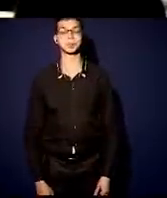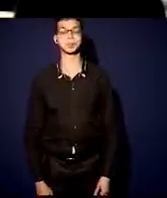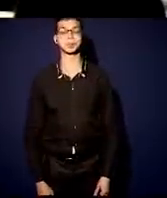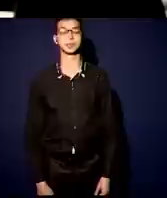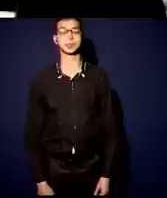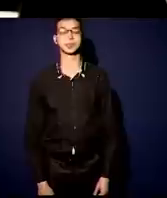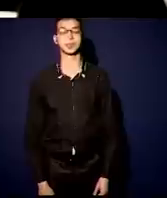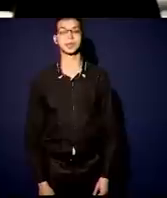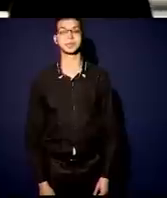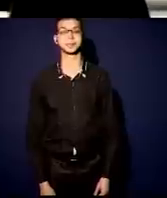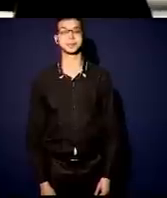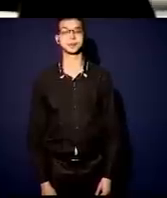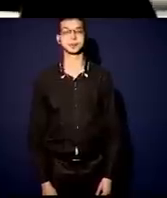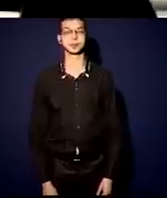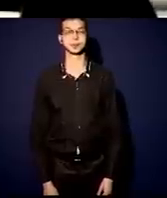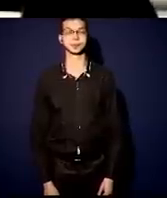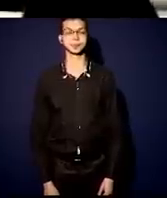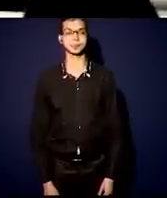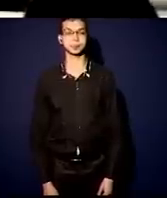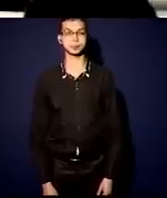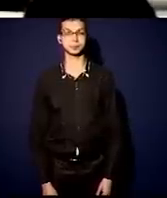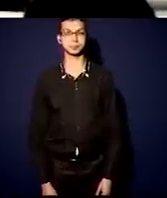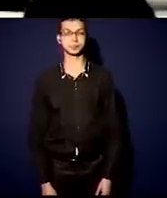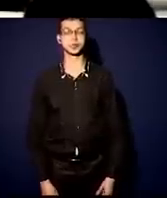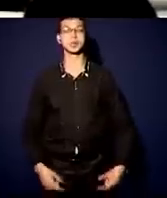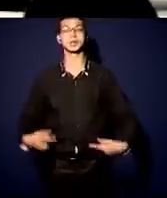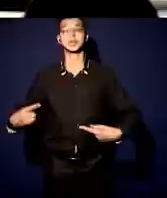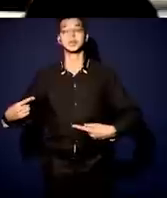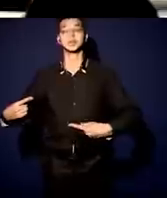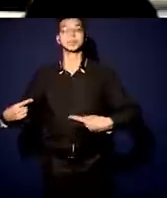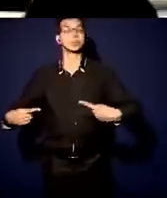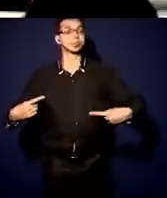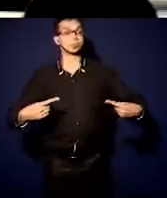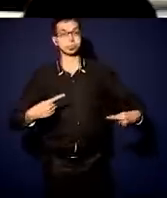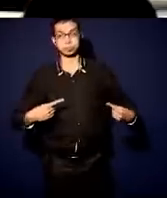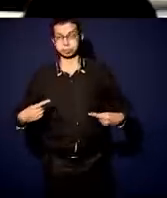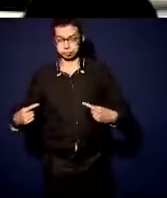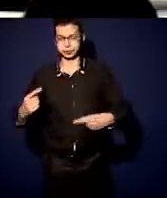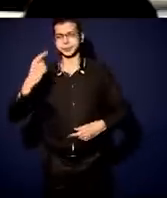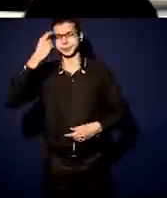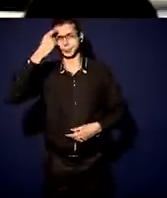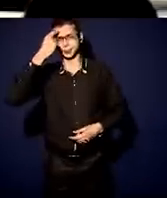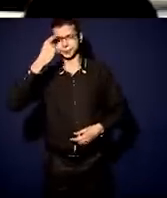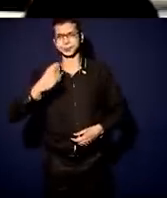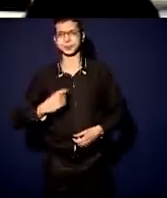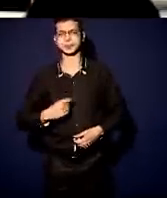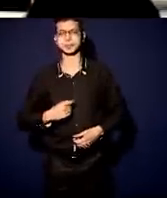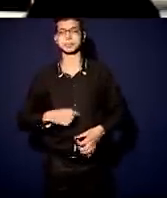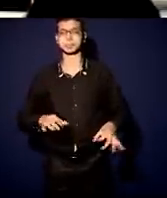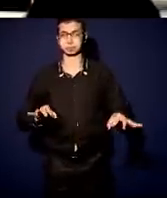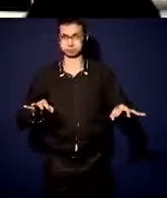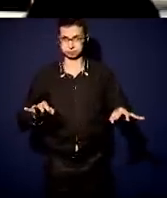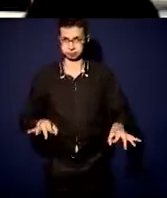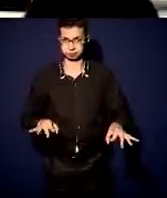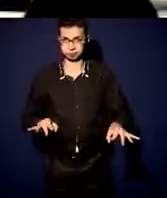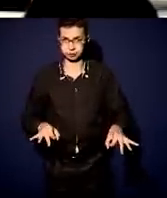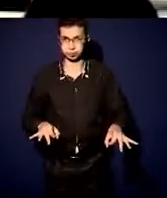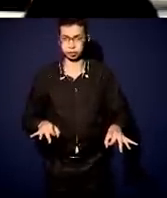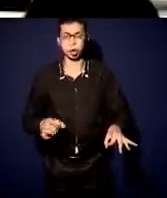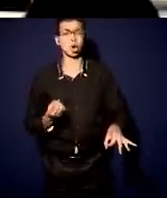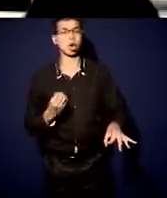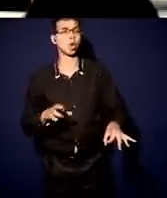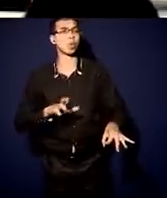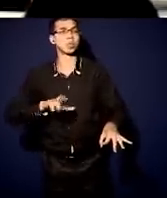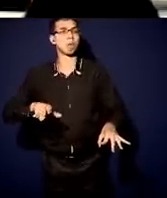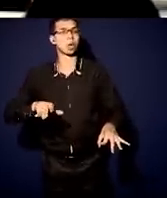a respeito de seria ou não adequado mudar metas tradicionais de